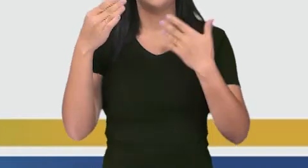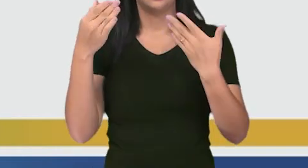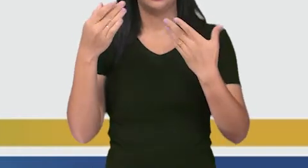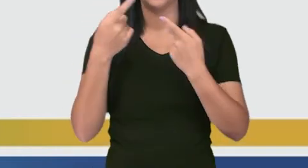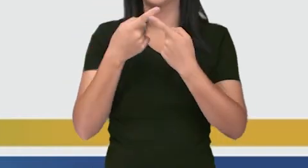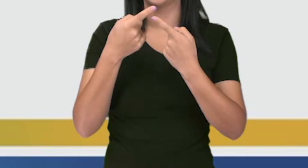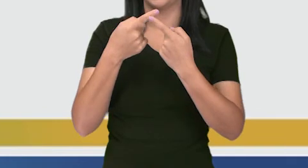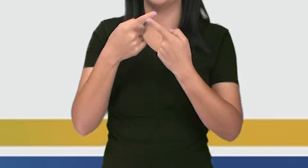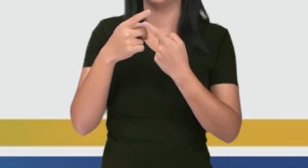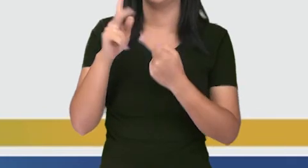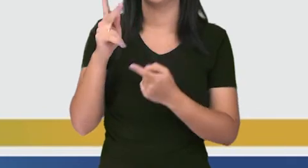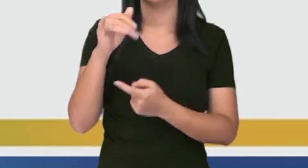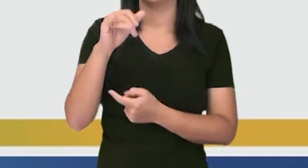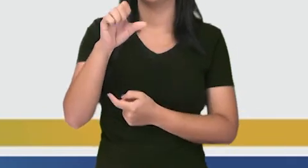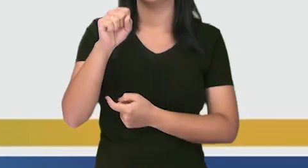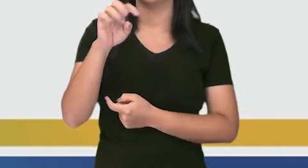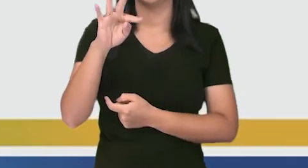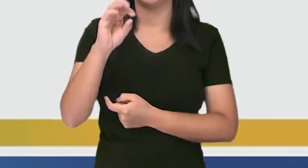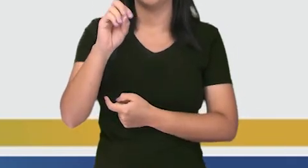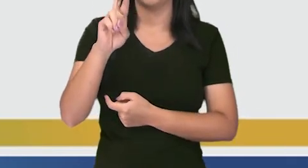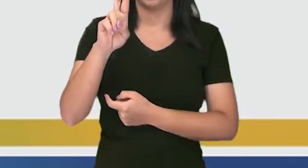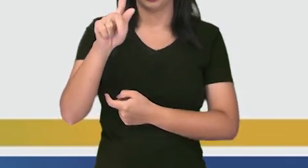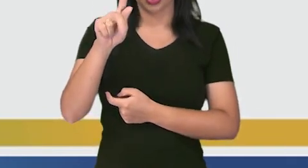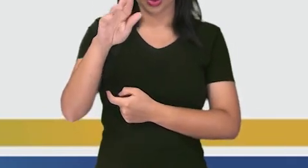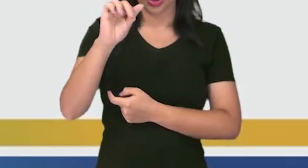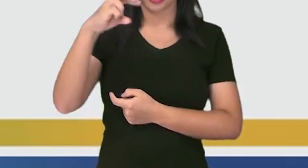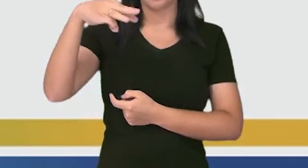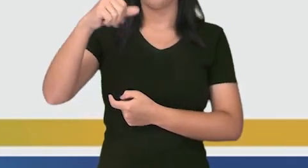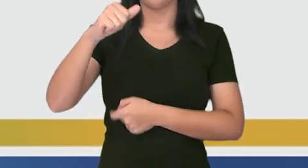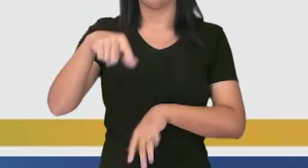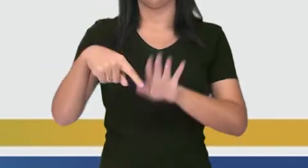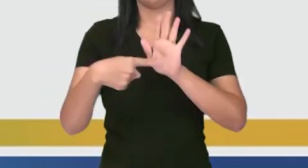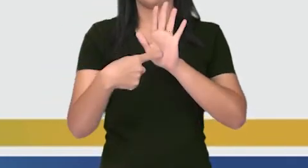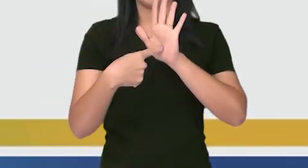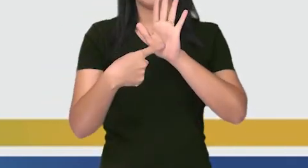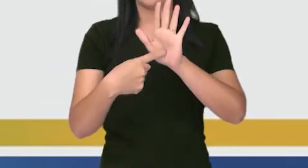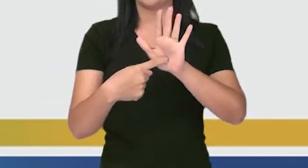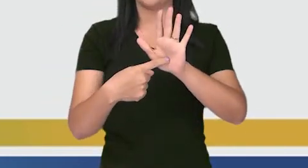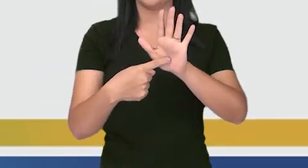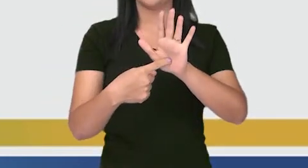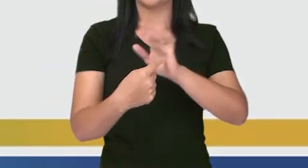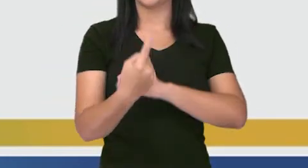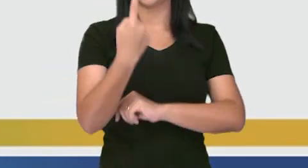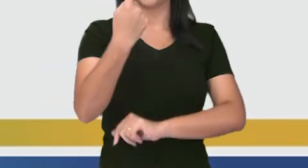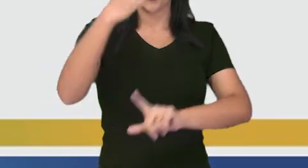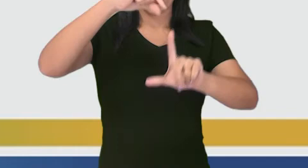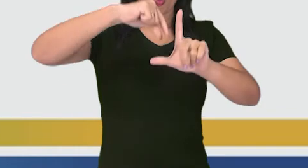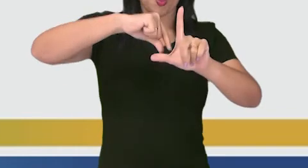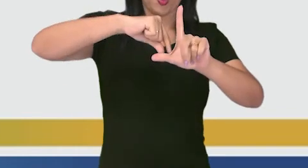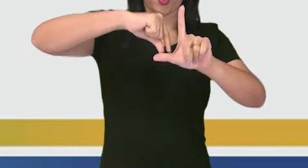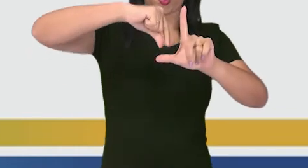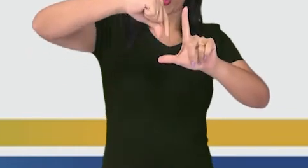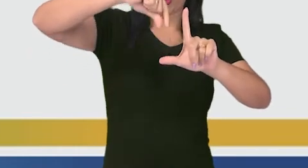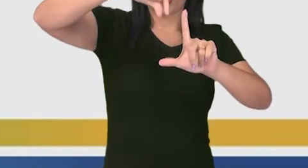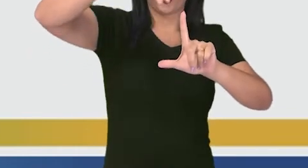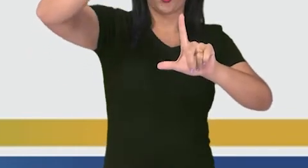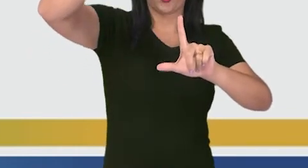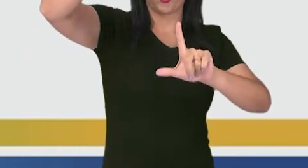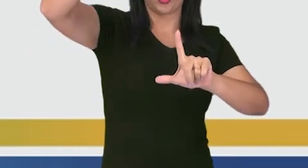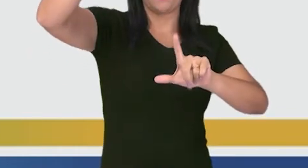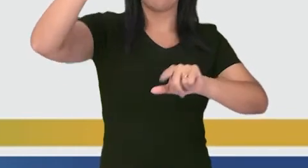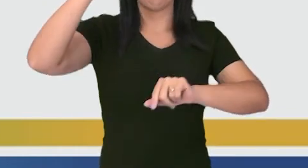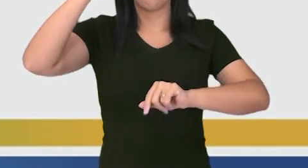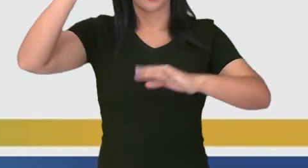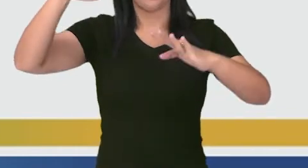esse tipo de programa é característico por apresentar uma barra com grande destaque